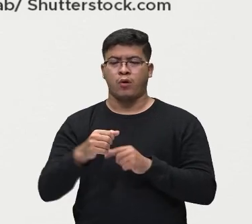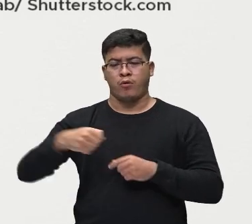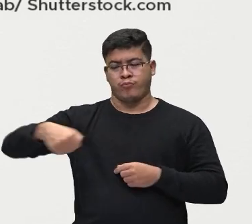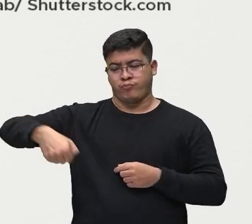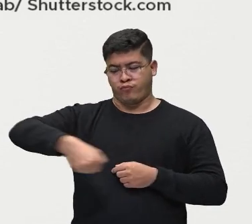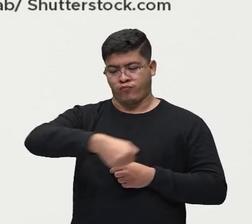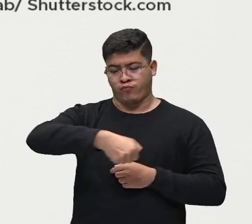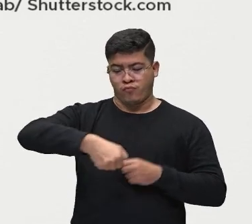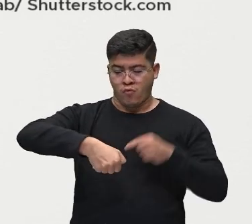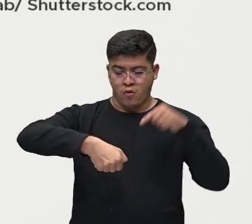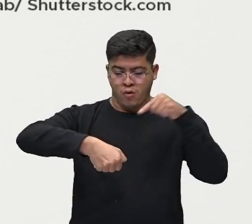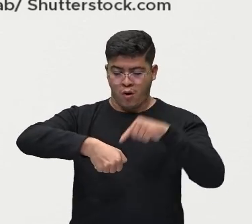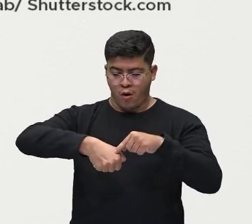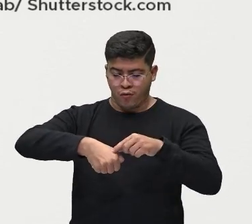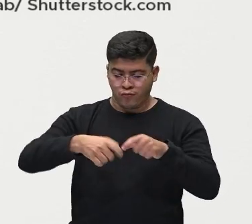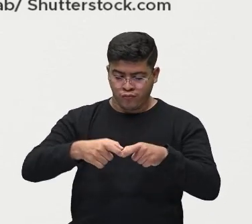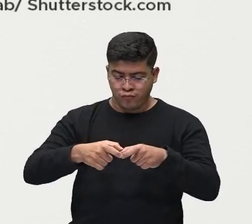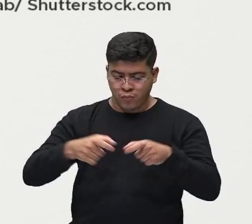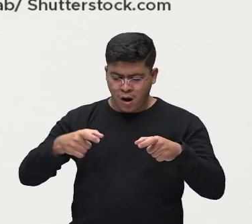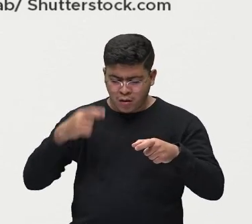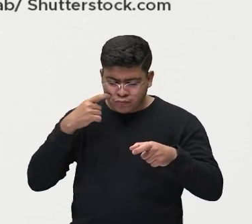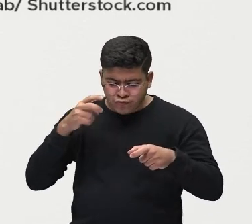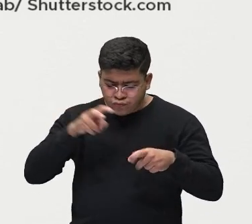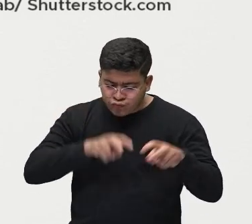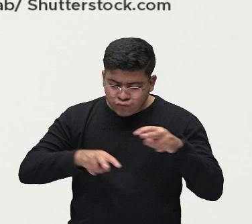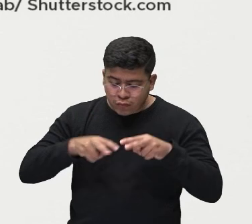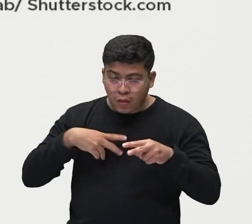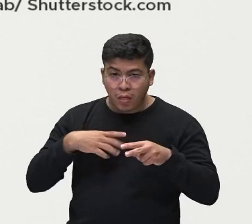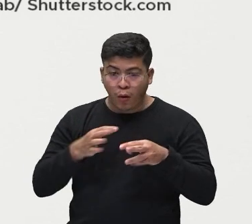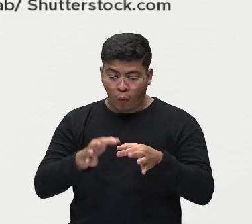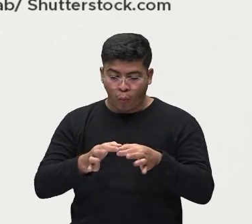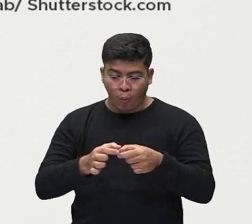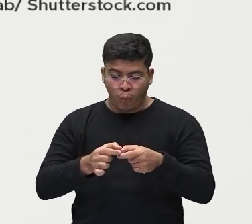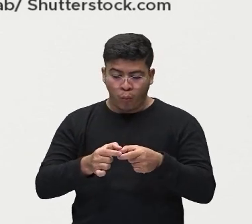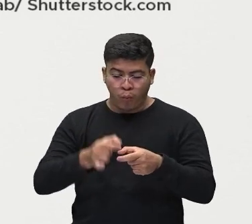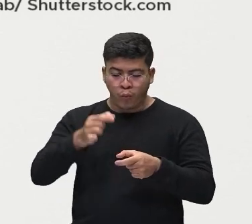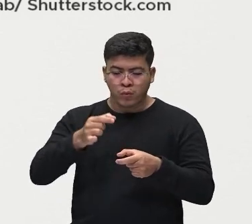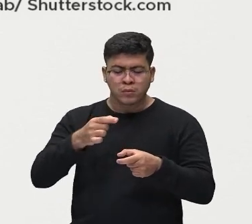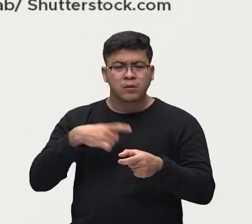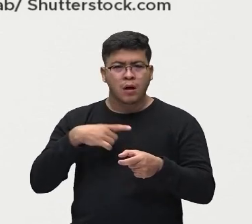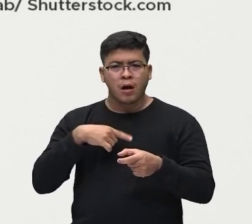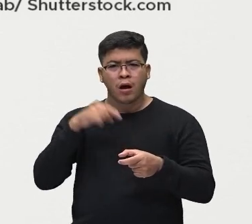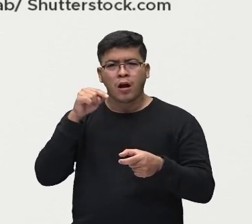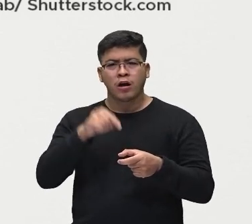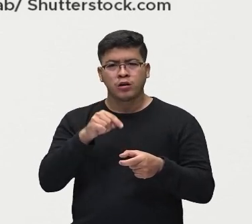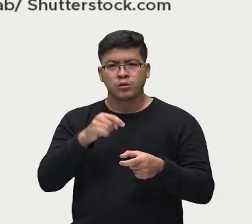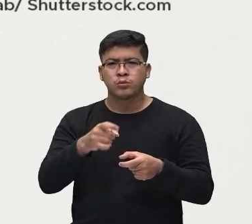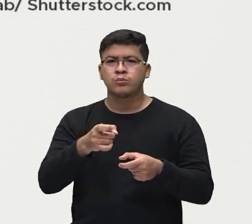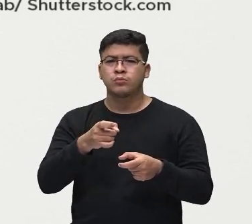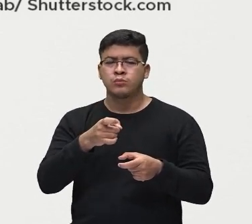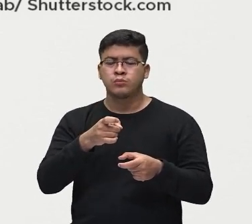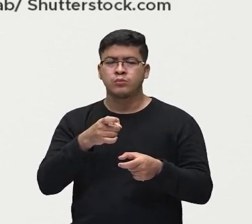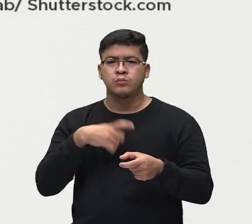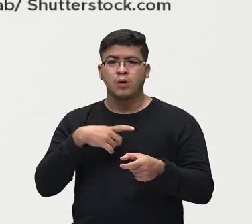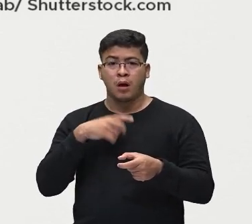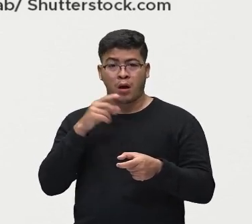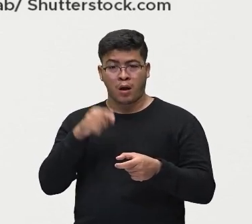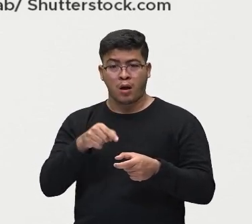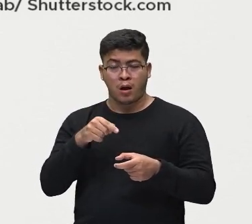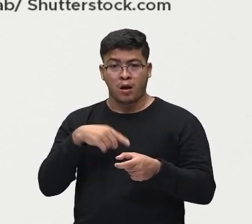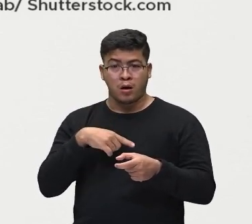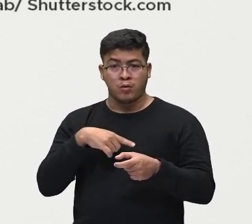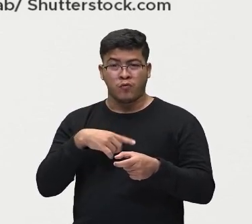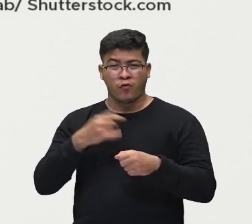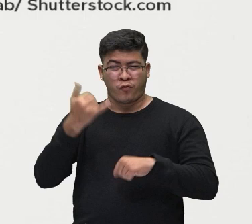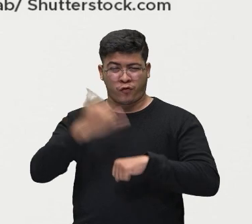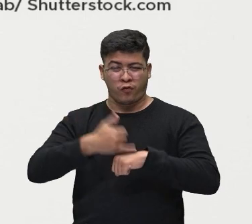que vai ser aquecida. Essa estrutura, ela é sempre feita de ferro, mas o que